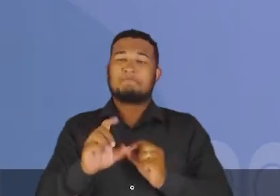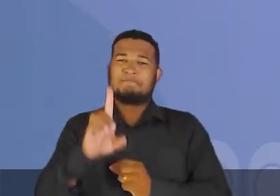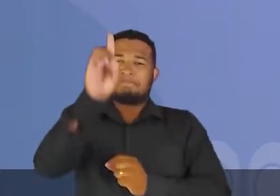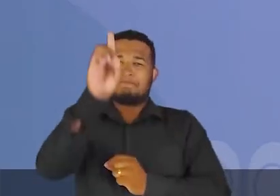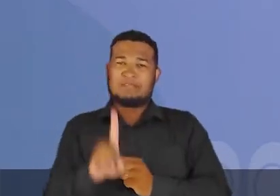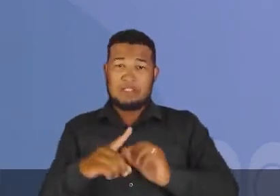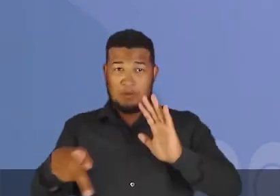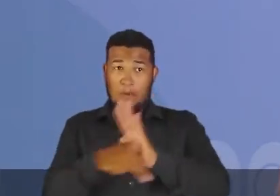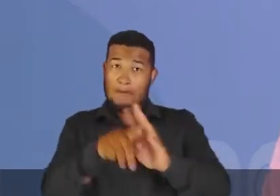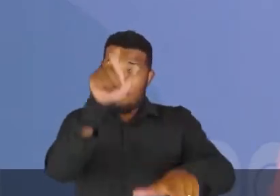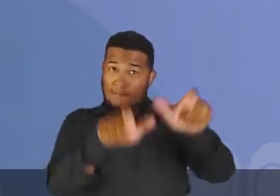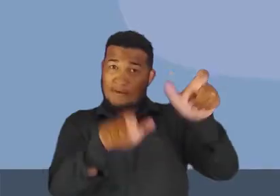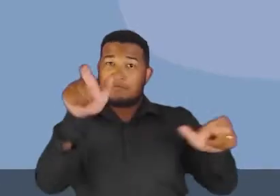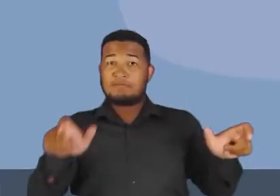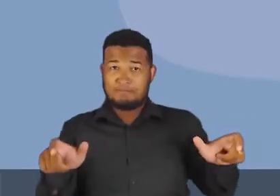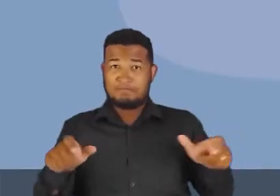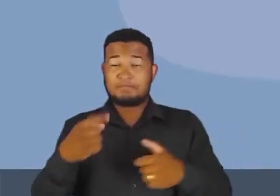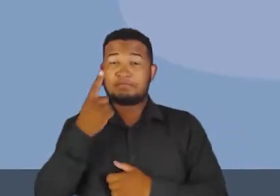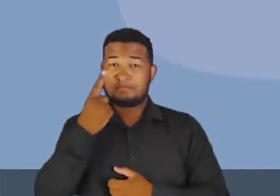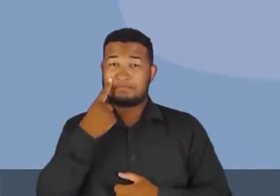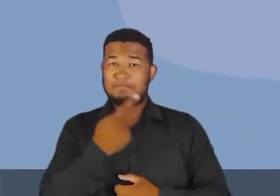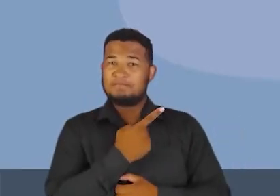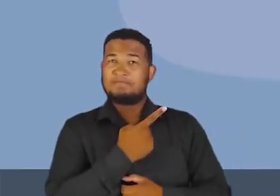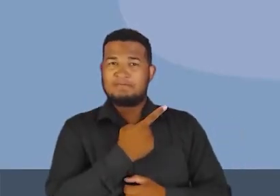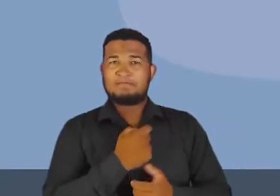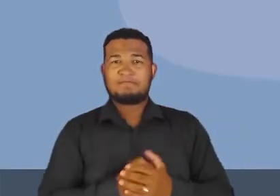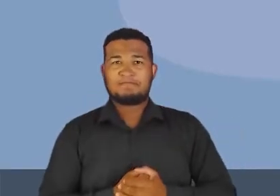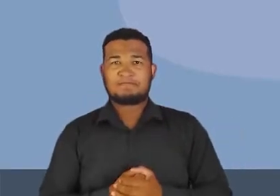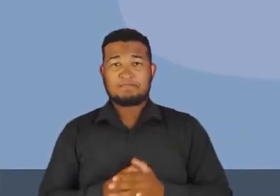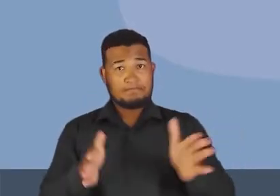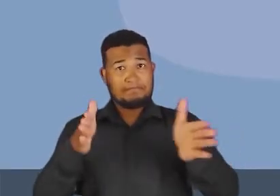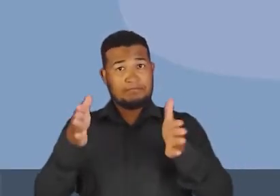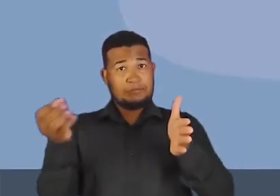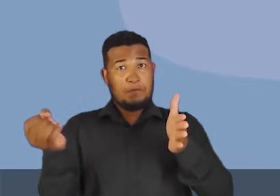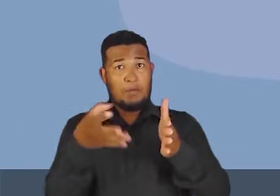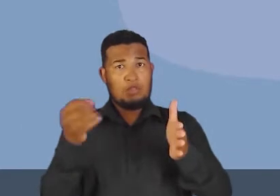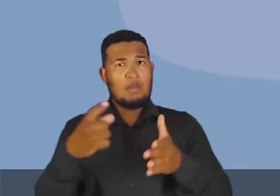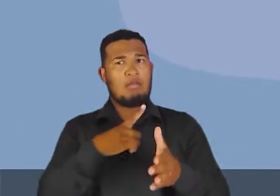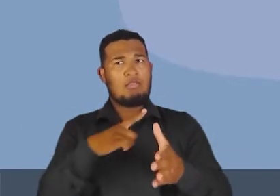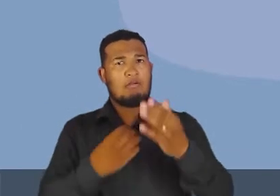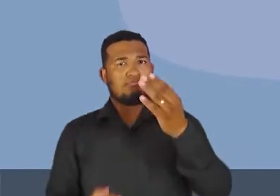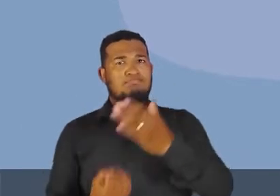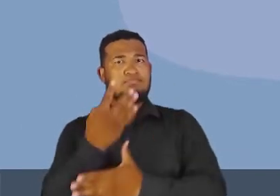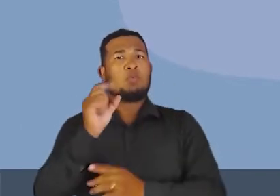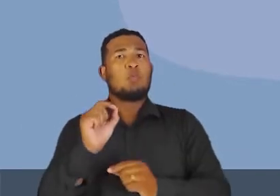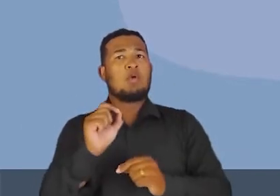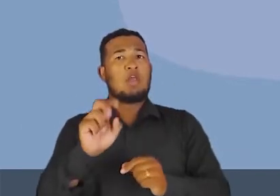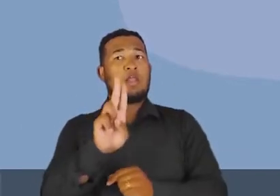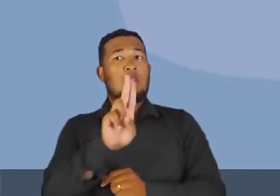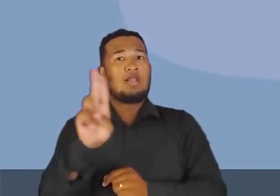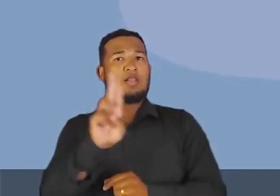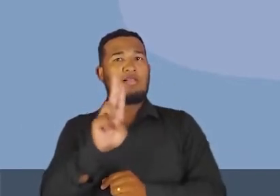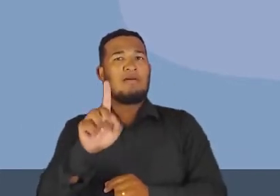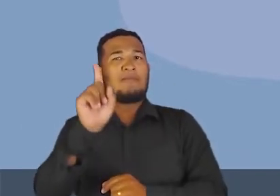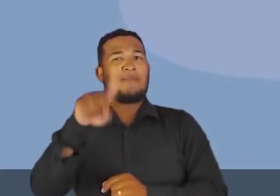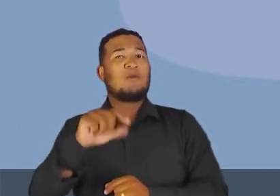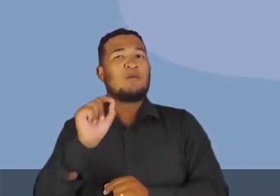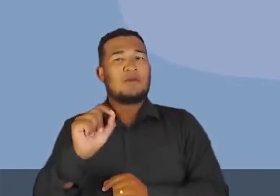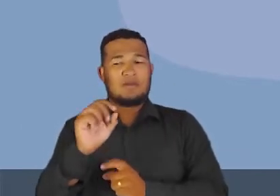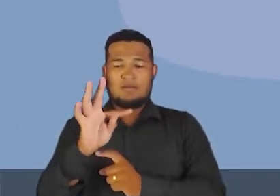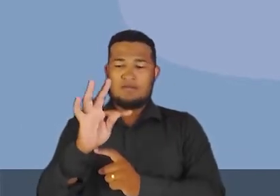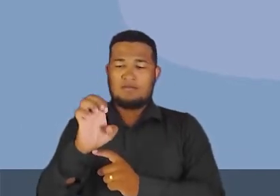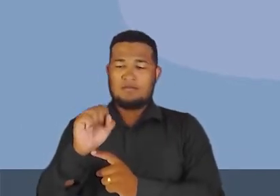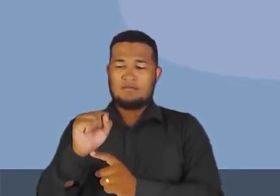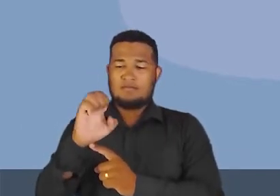das pessoas. Então, olha ali na tela. Vai surgir na modernidade uma coisa que a gente vai chamar aqui de